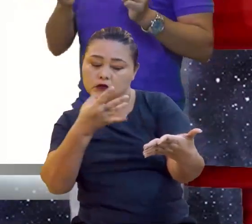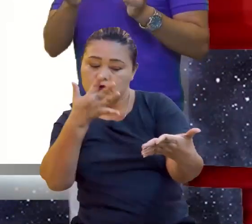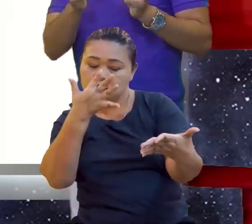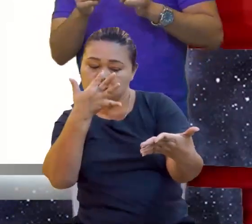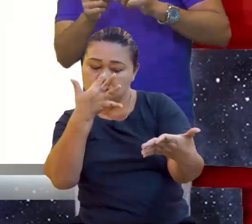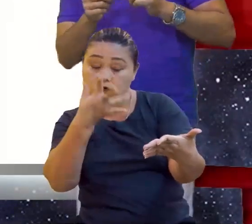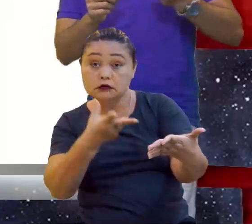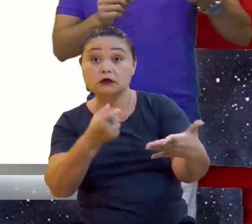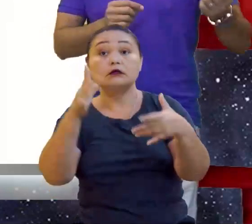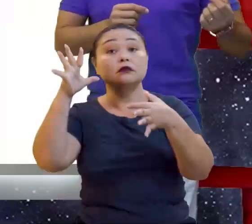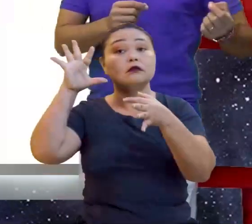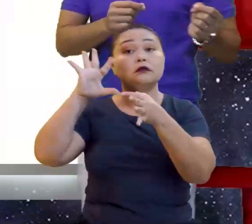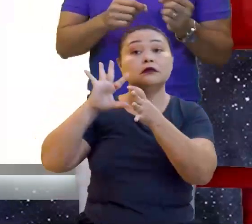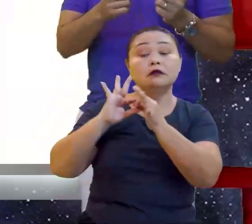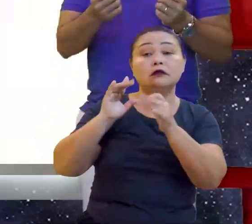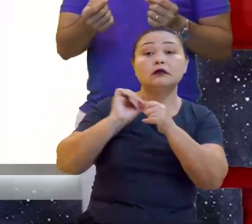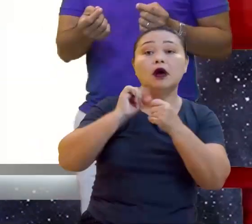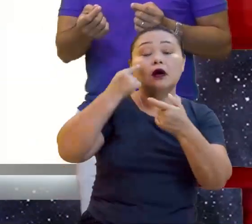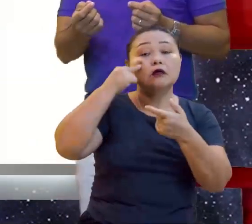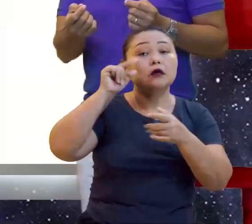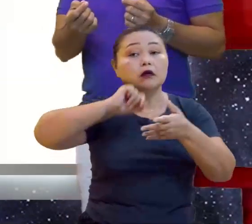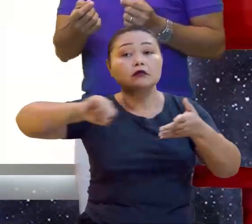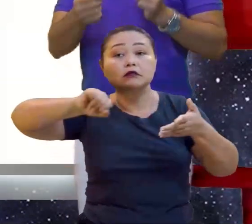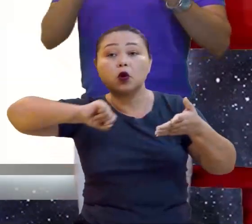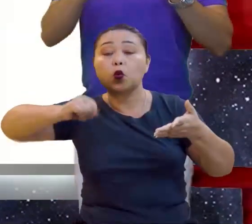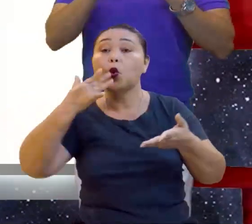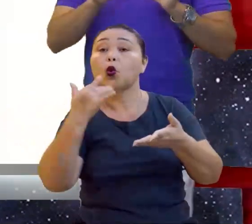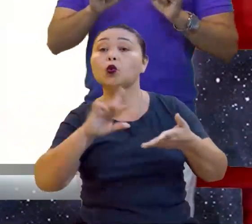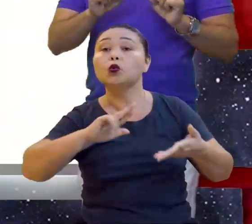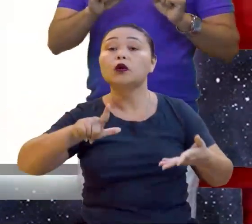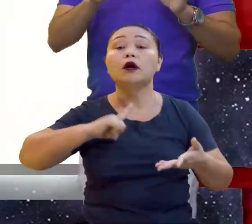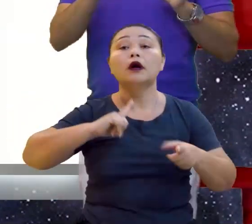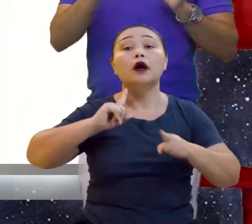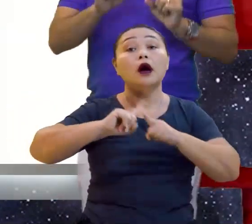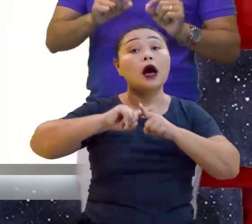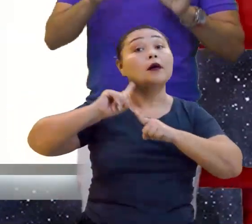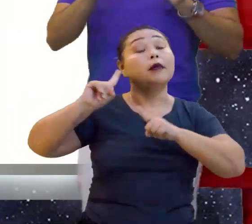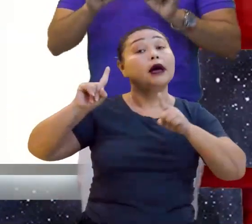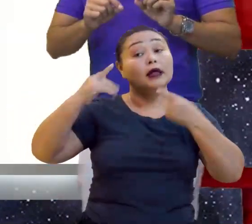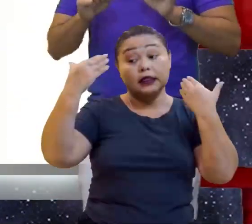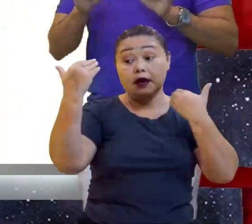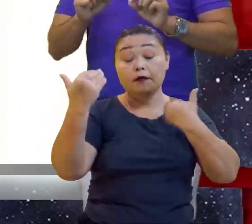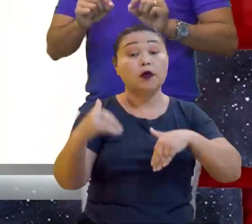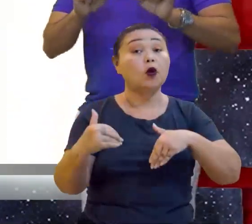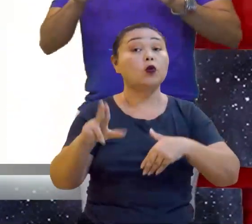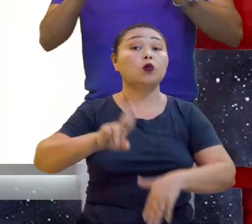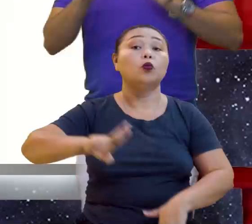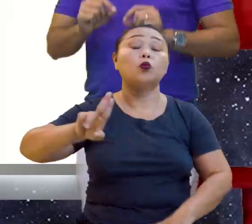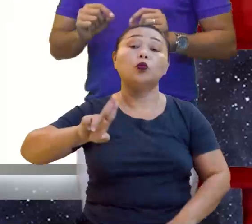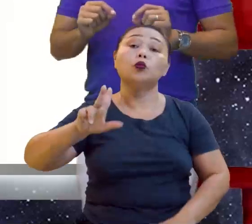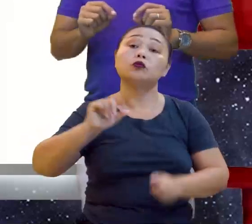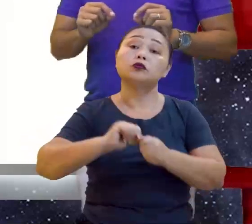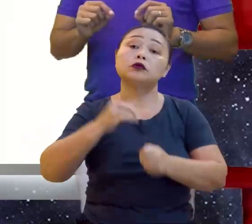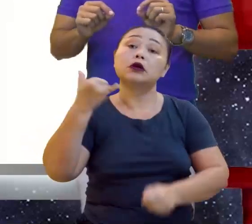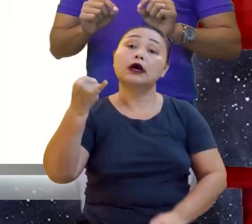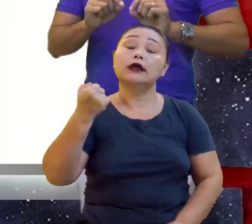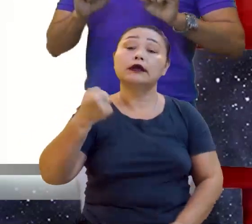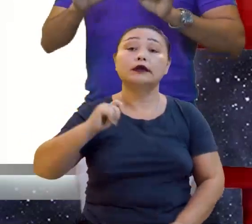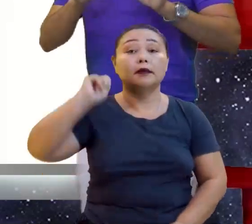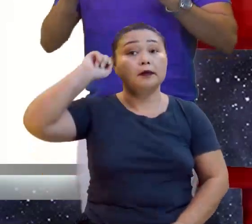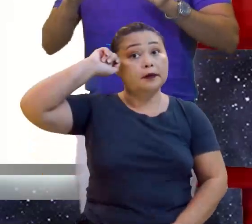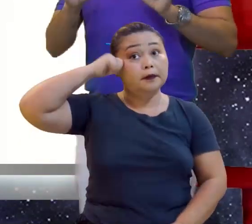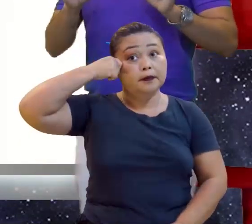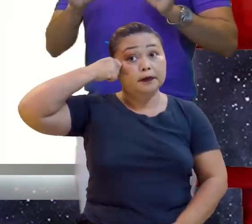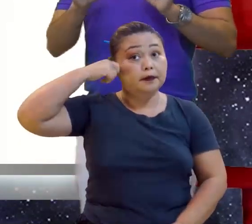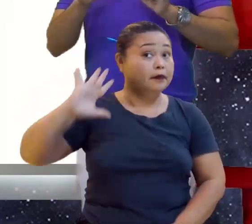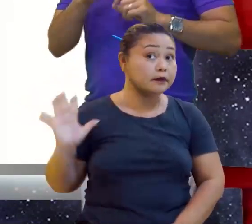Aqui nós vamos destacar com cores diferentes, vamos sublinhar com cores diferentes. Na prova, você só pode usar caneta preta. Não tem